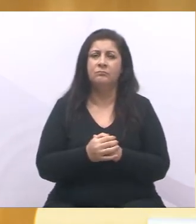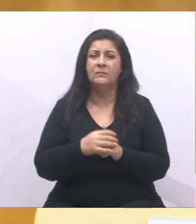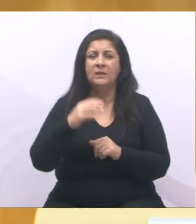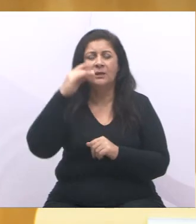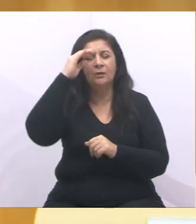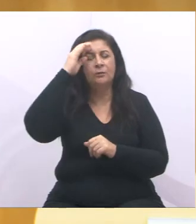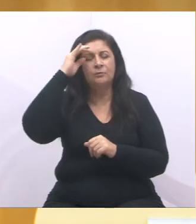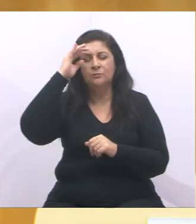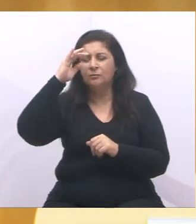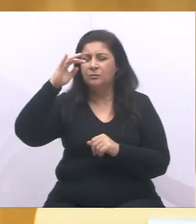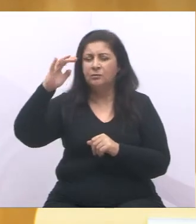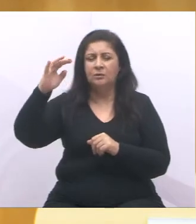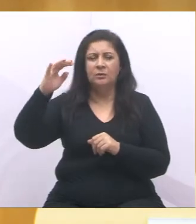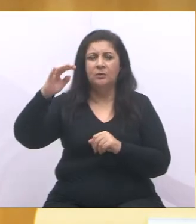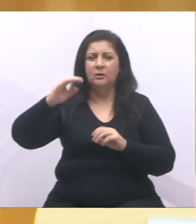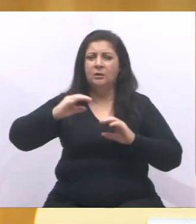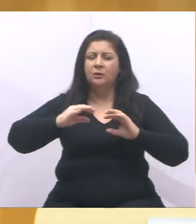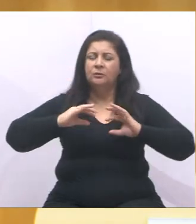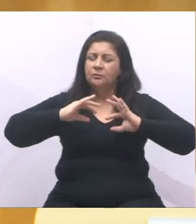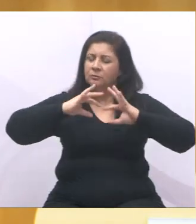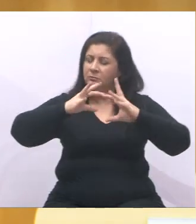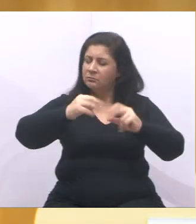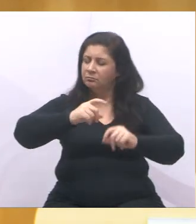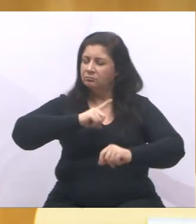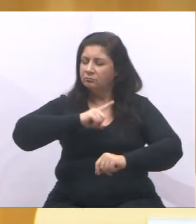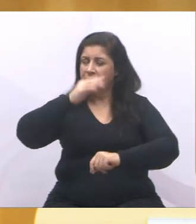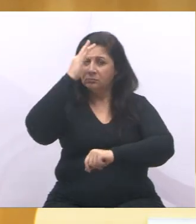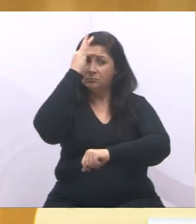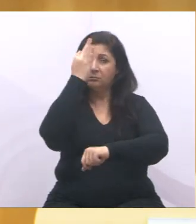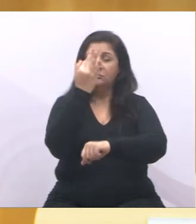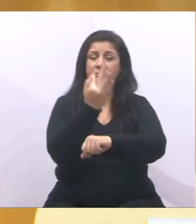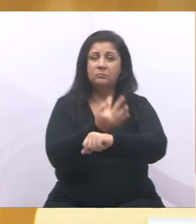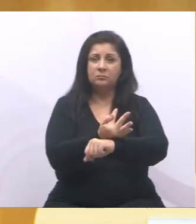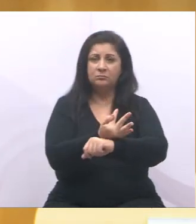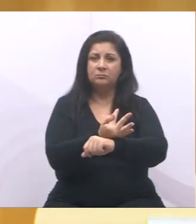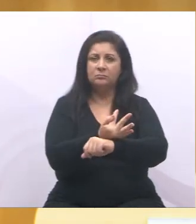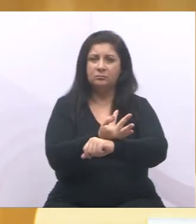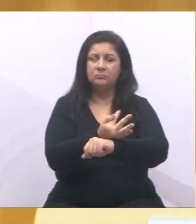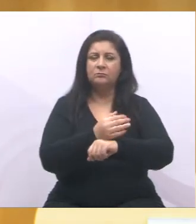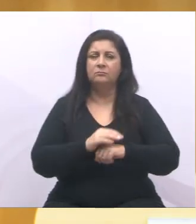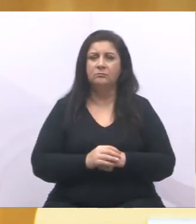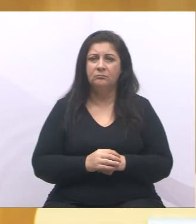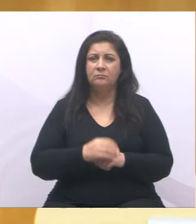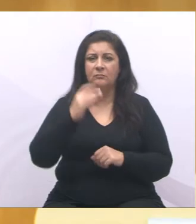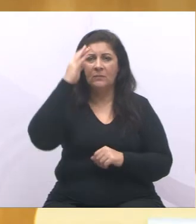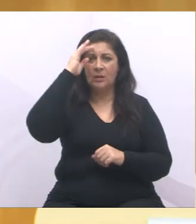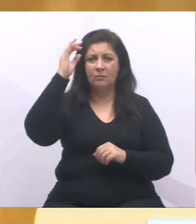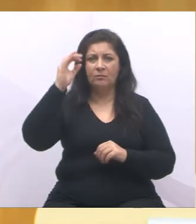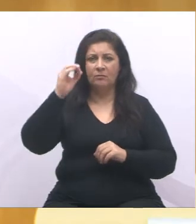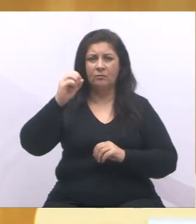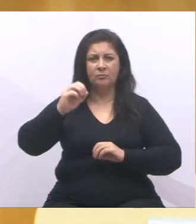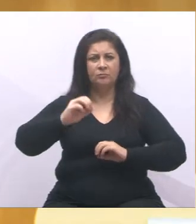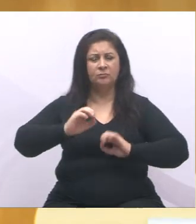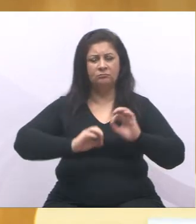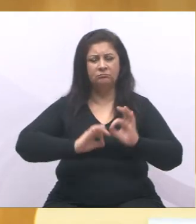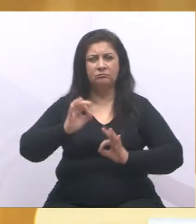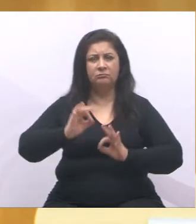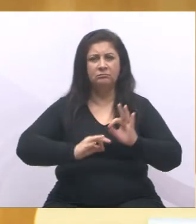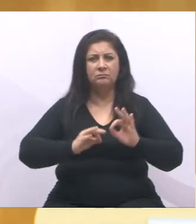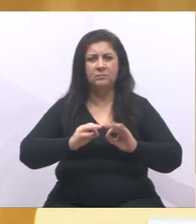de todos que têm fé. O sonho de construir uma nação